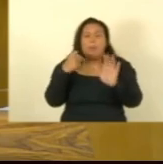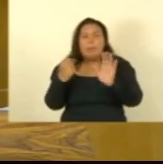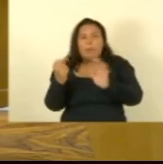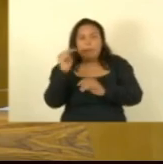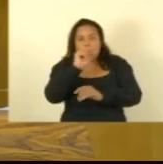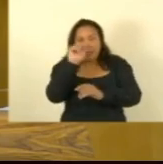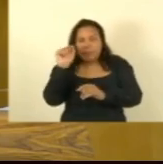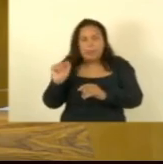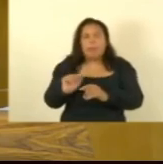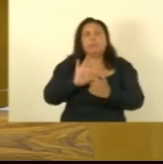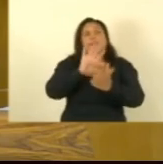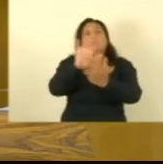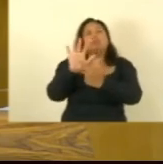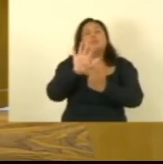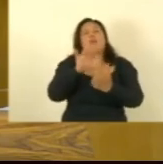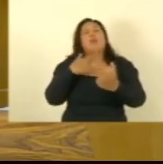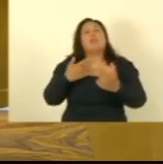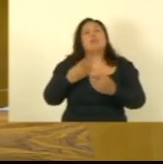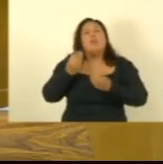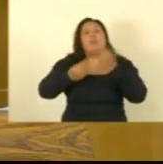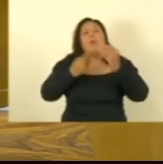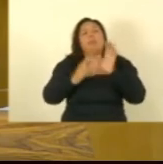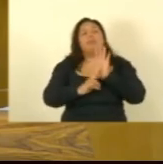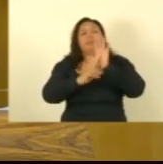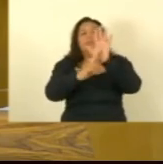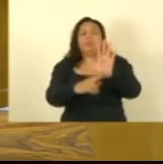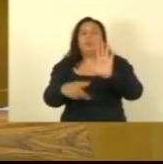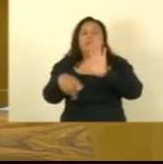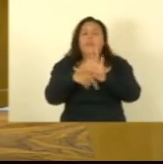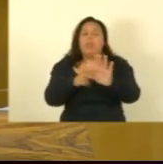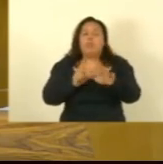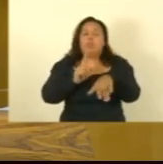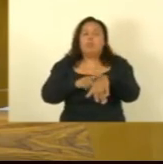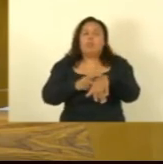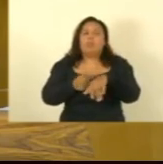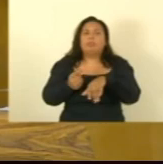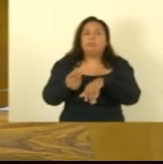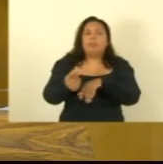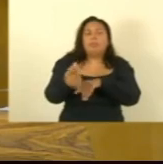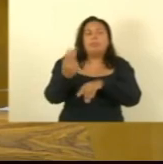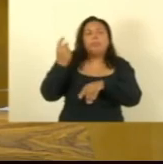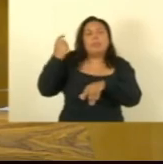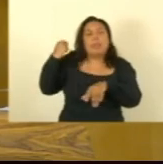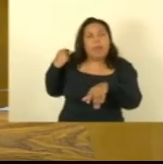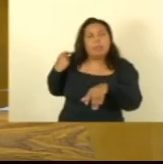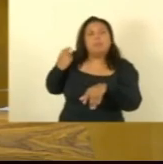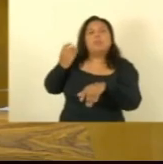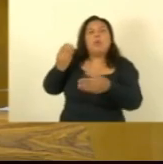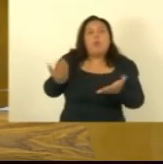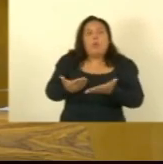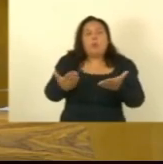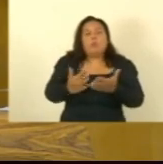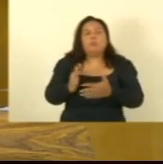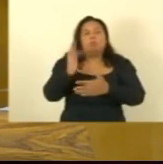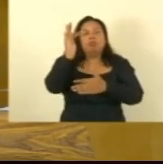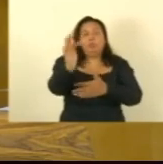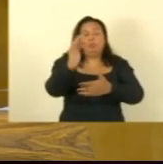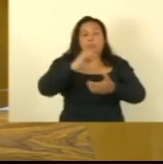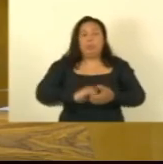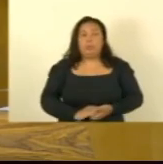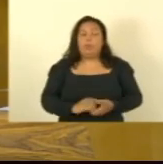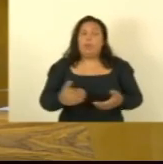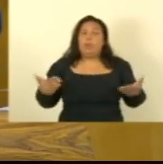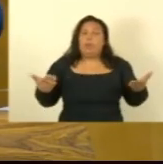os dimensionam e envolvem na representação do tempo passado, presente e futuro.